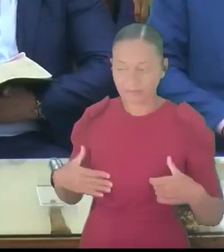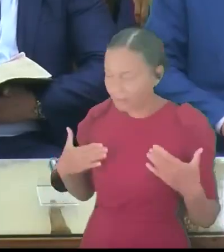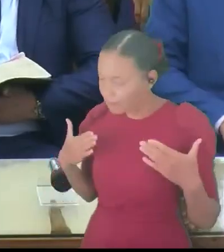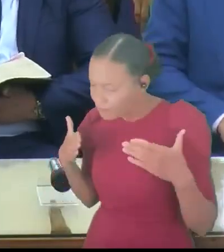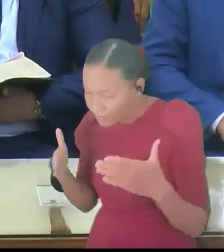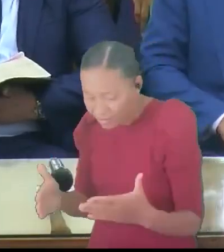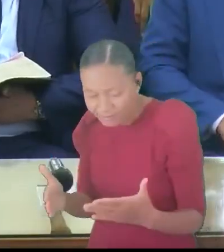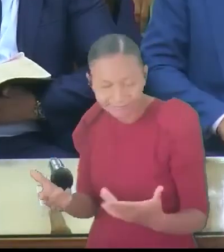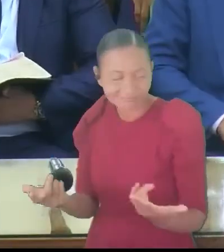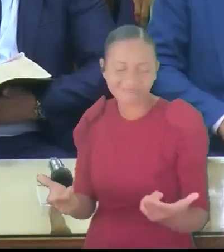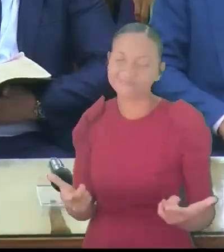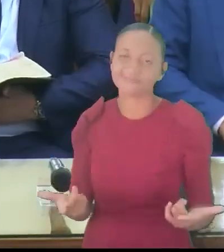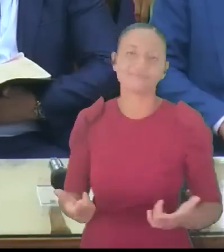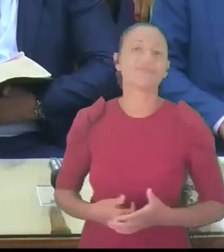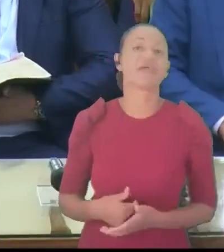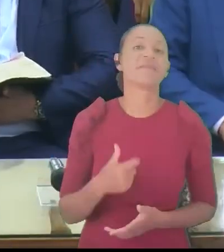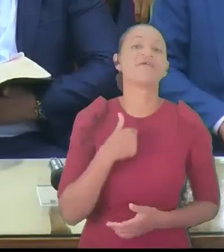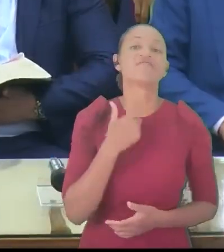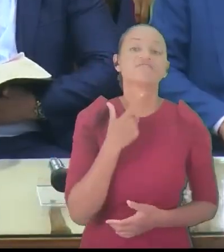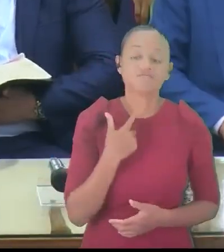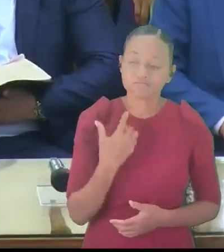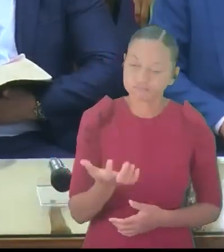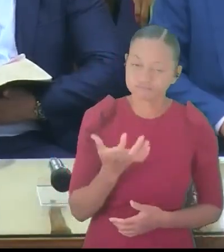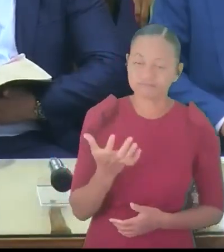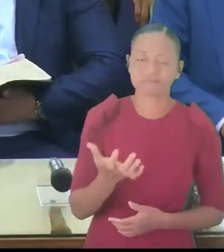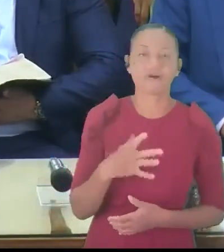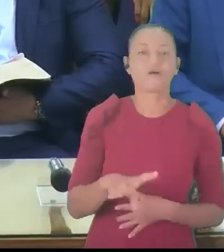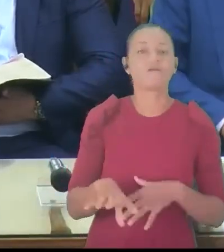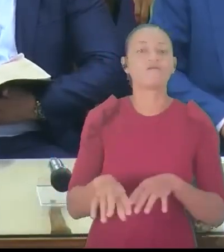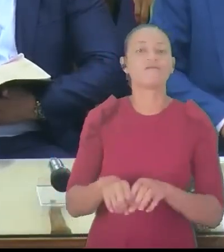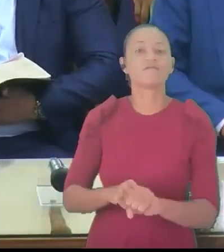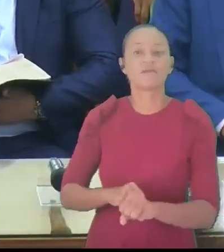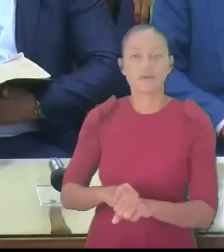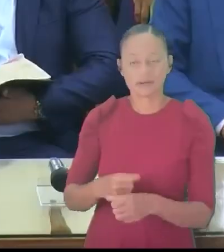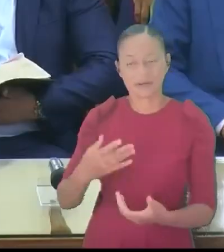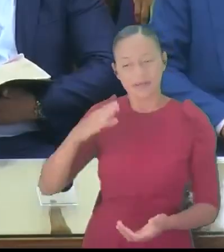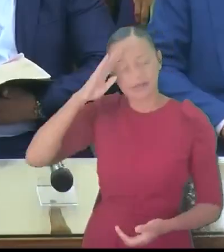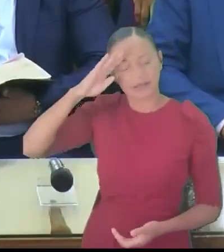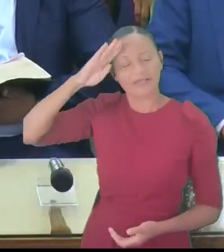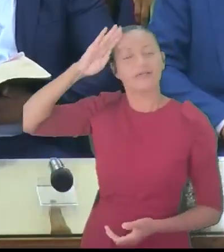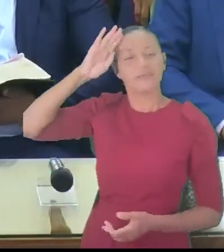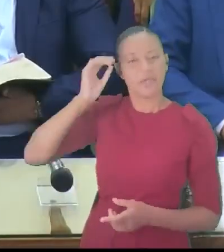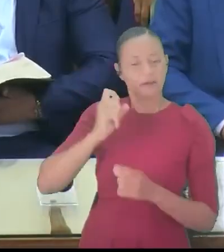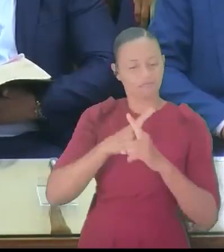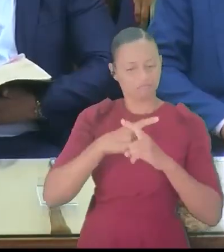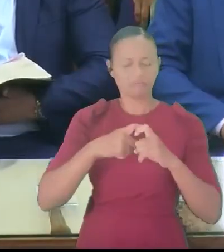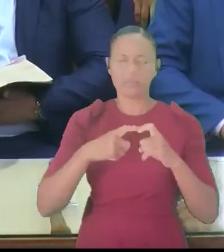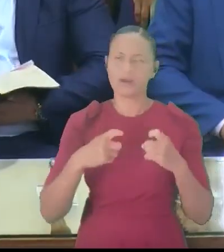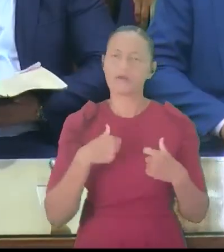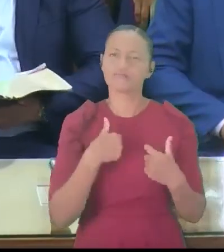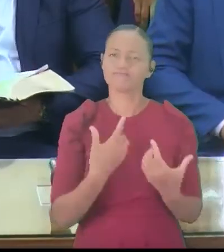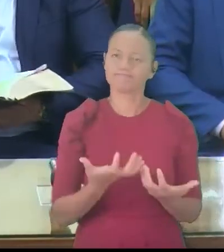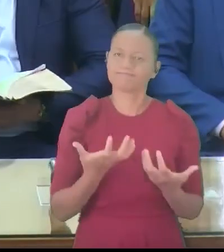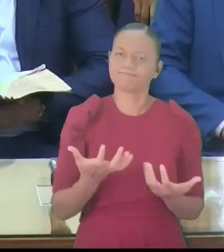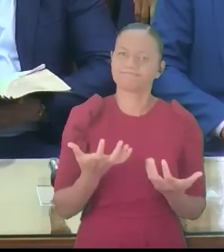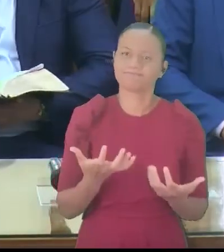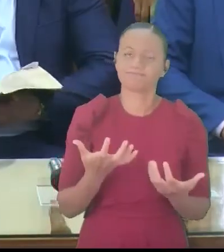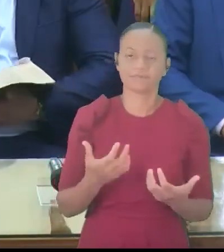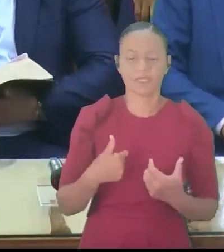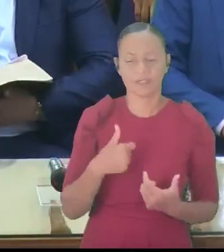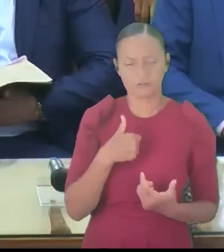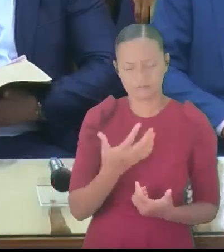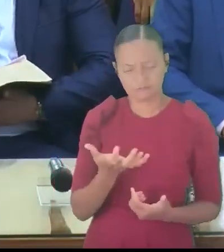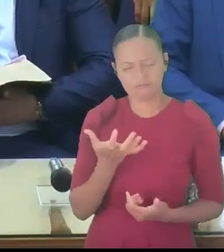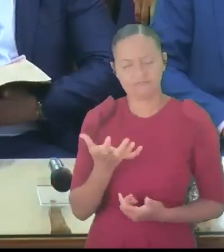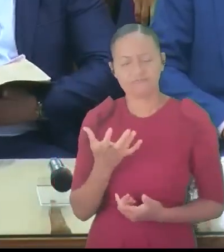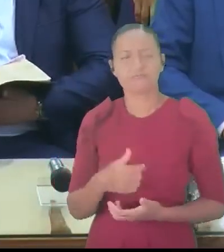não dá. Mas eu gostaria de ser formado pela academia hebraica. Eu gostaria de ser formado pela academia hebraica. Eu gostaria de